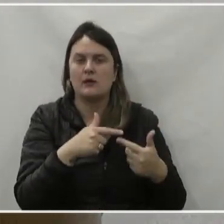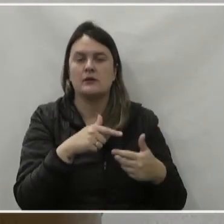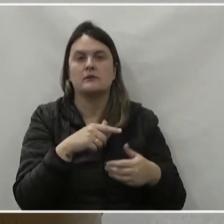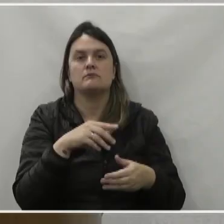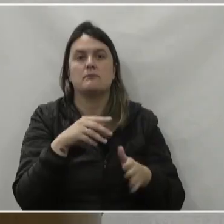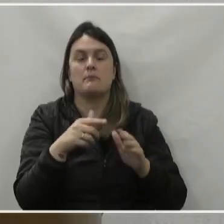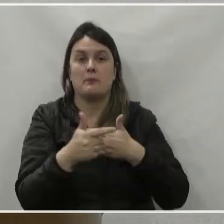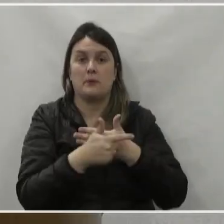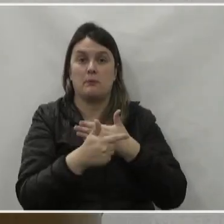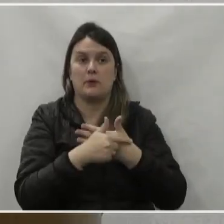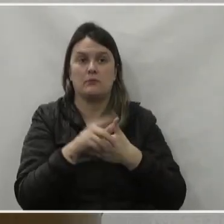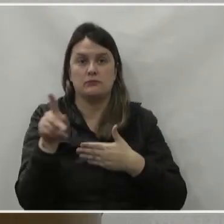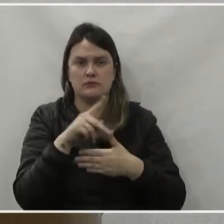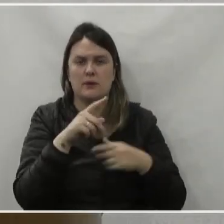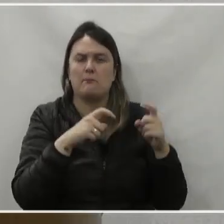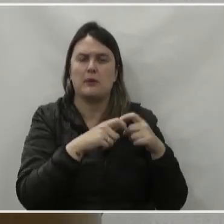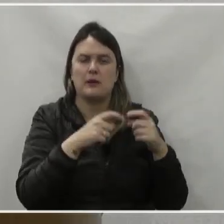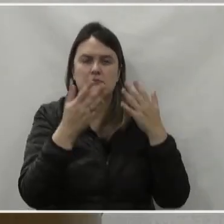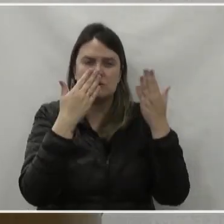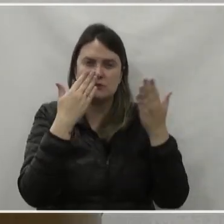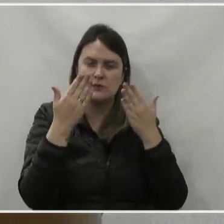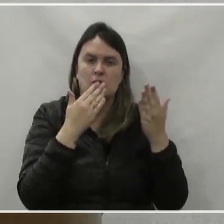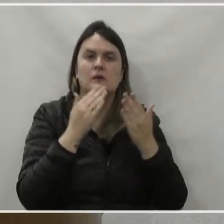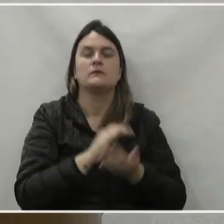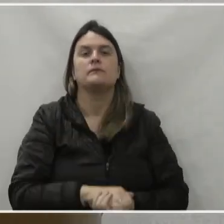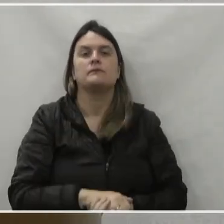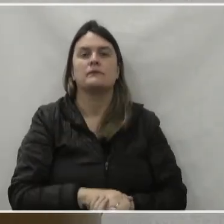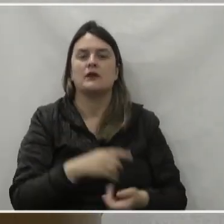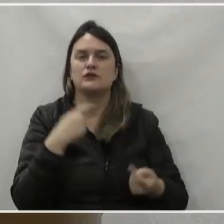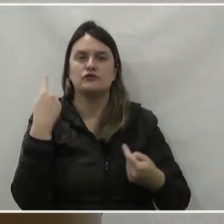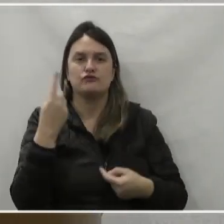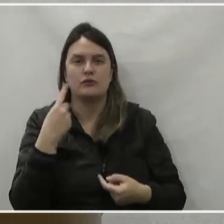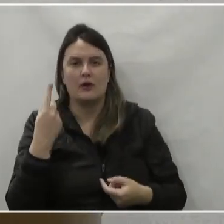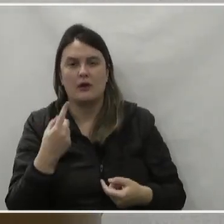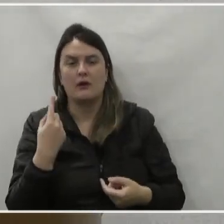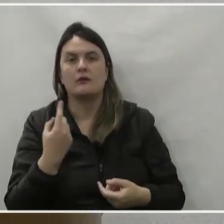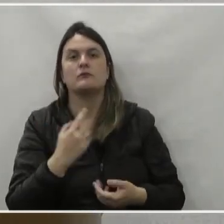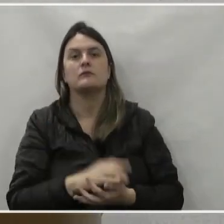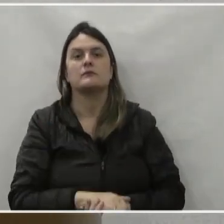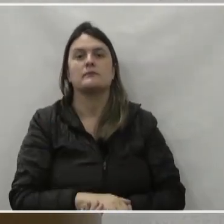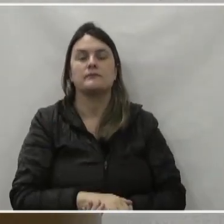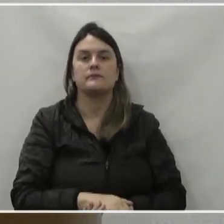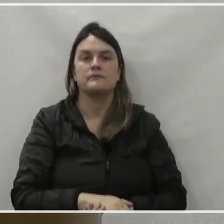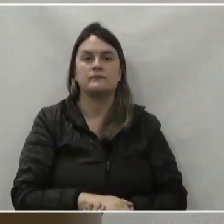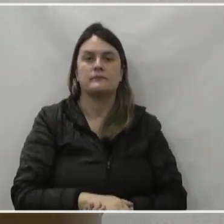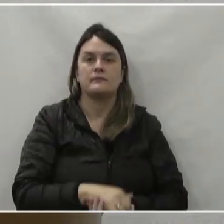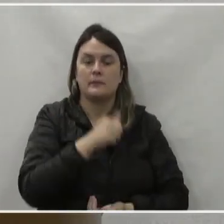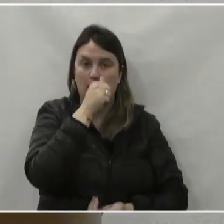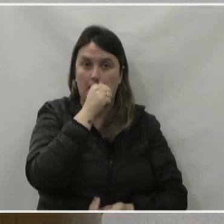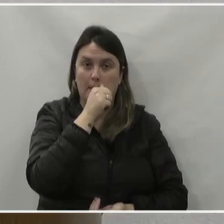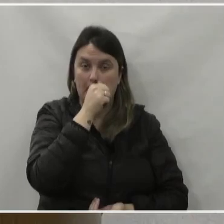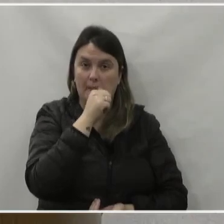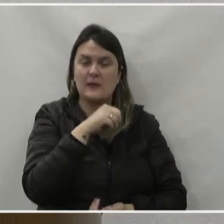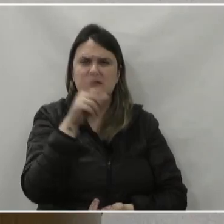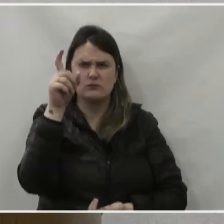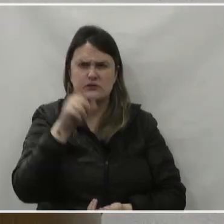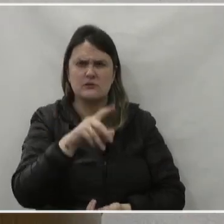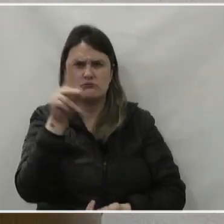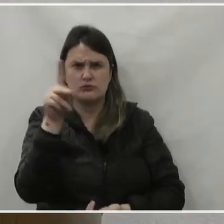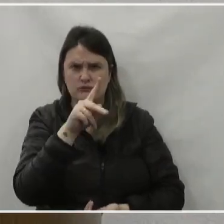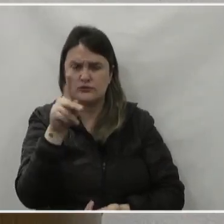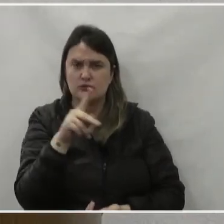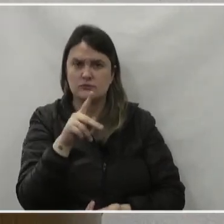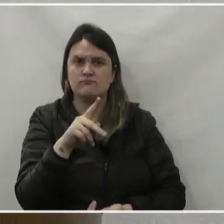professor, médico, psicólogo, advogado, não obstante ser professor,